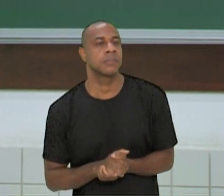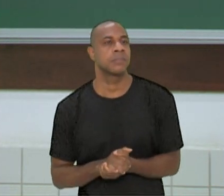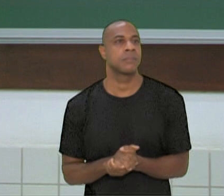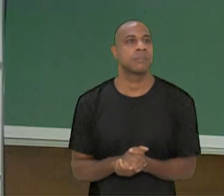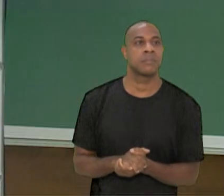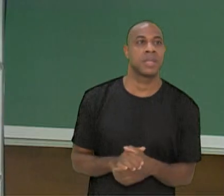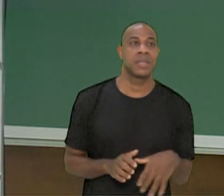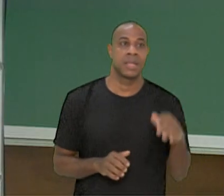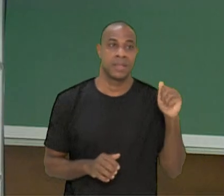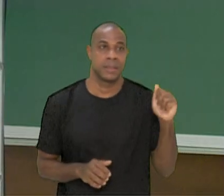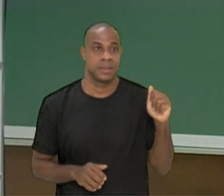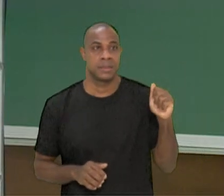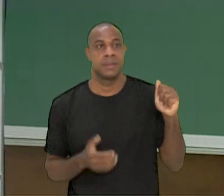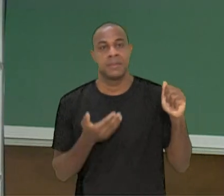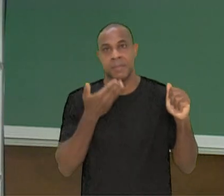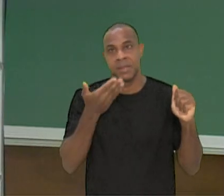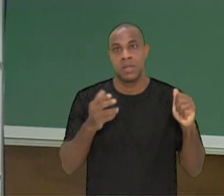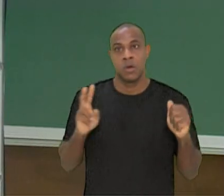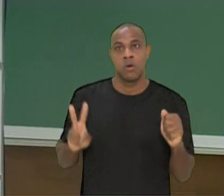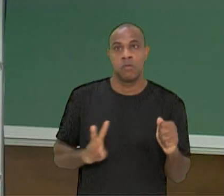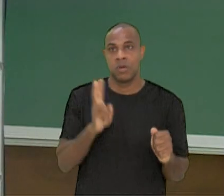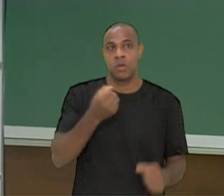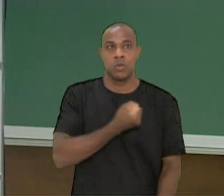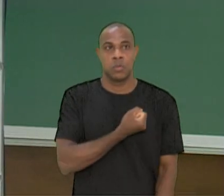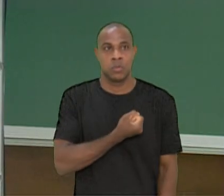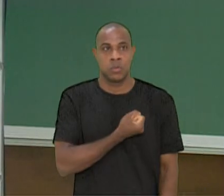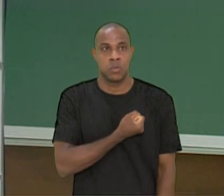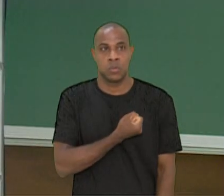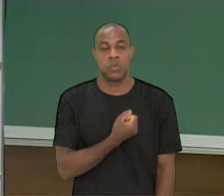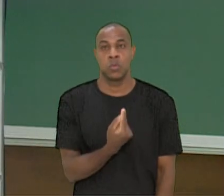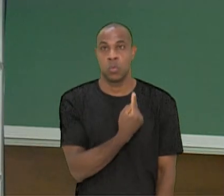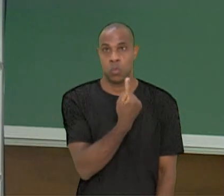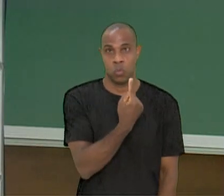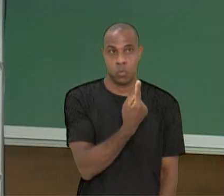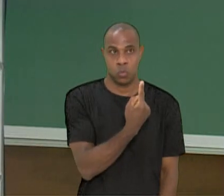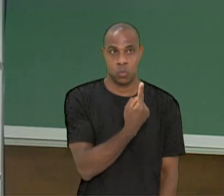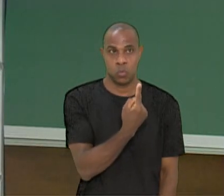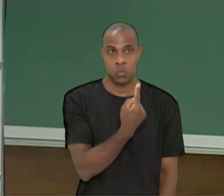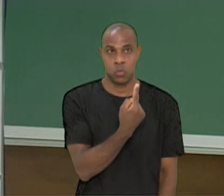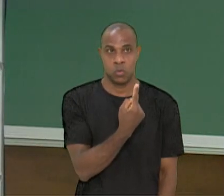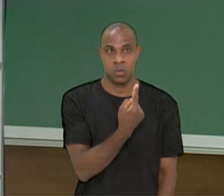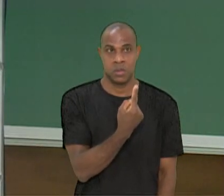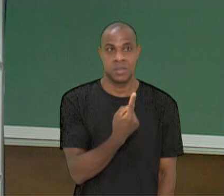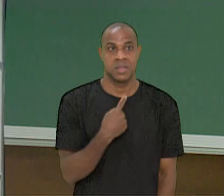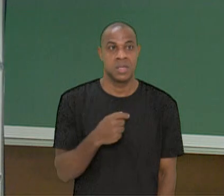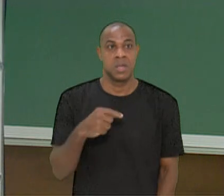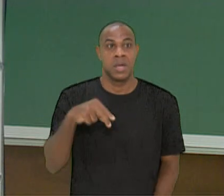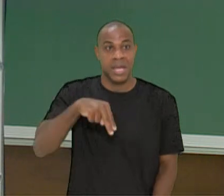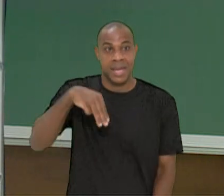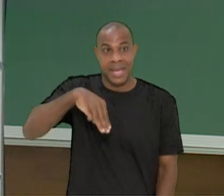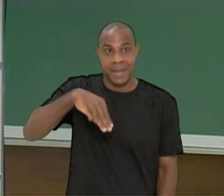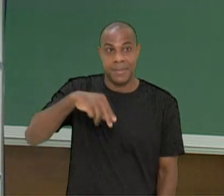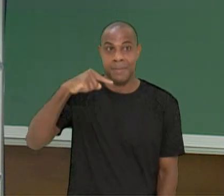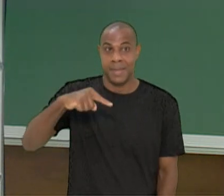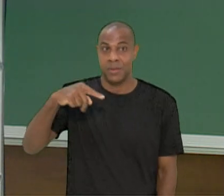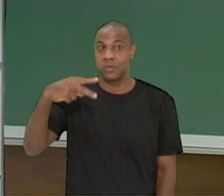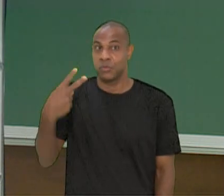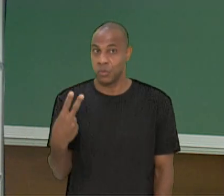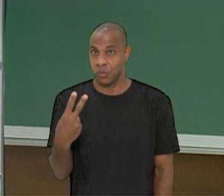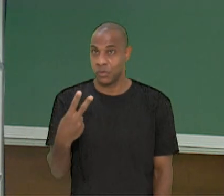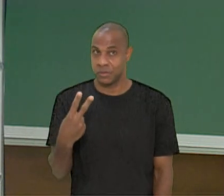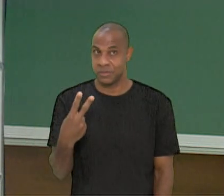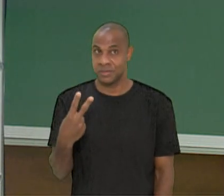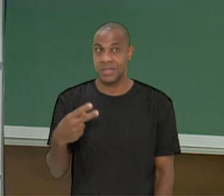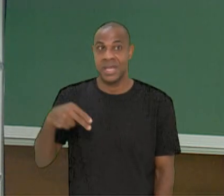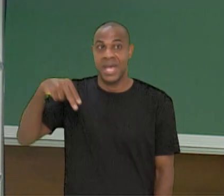Na letra A, ele queria o valor numérico do monômio 1, quando o m é menos 2 e o n é menos 1. Então,